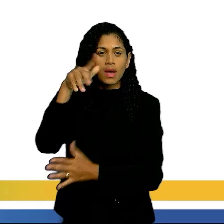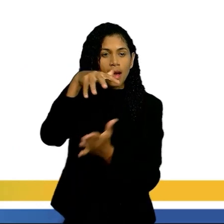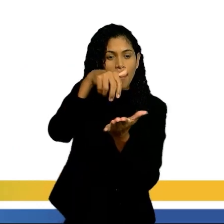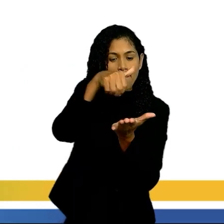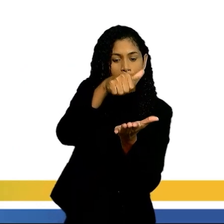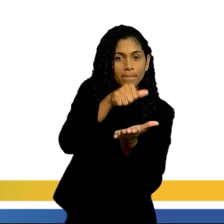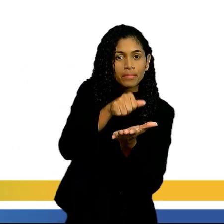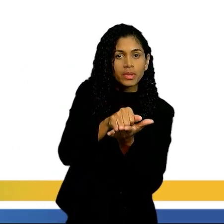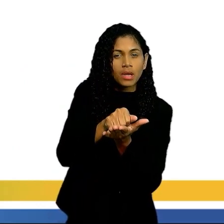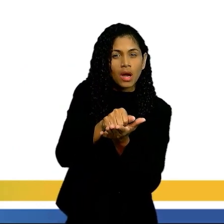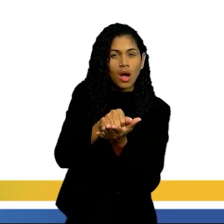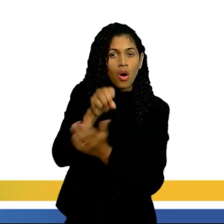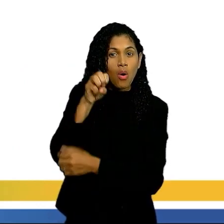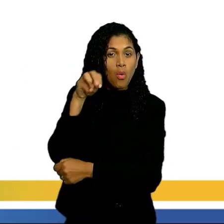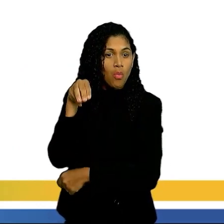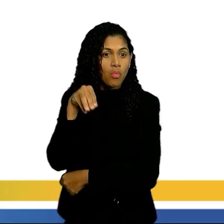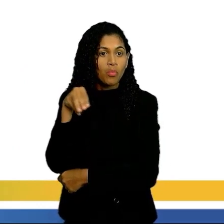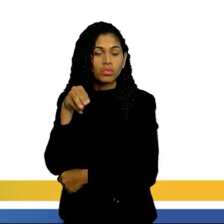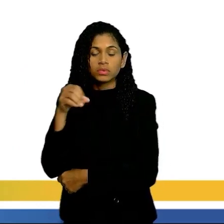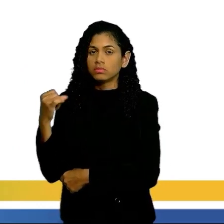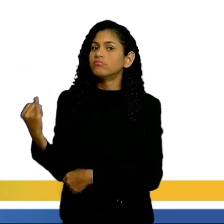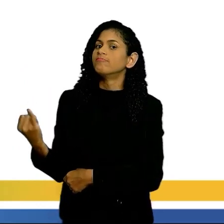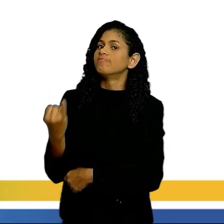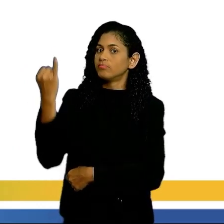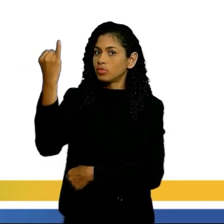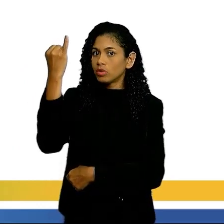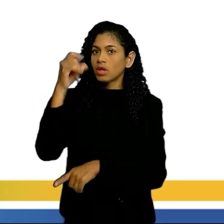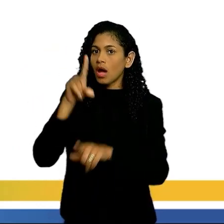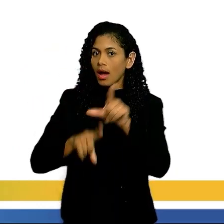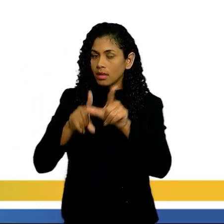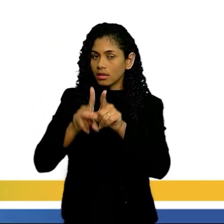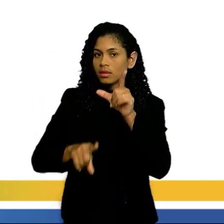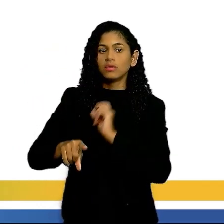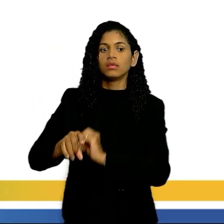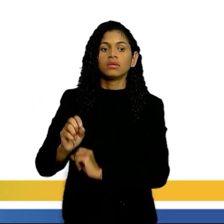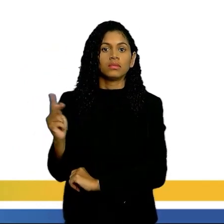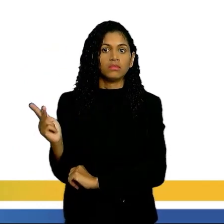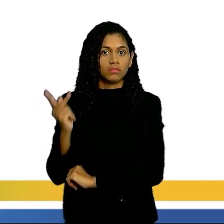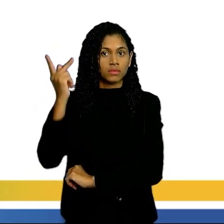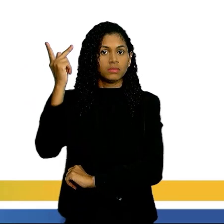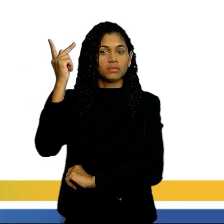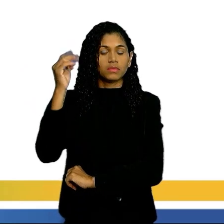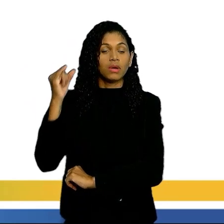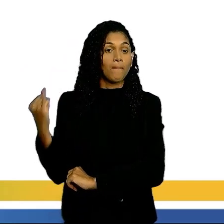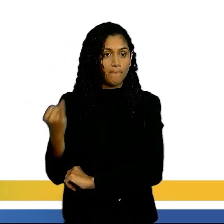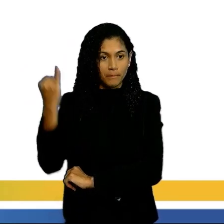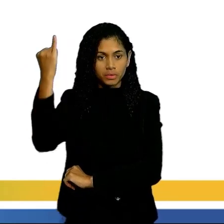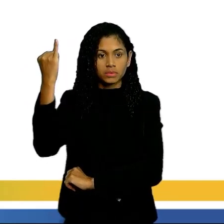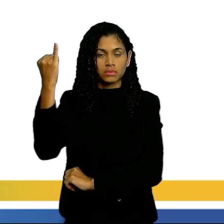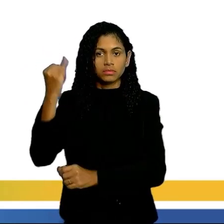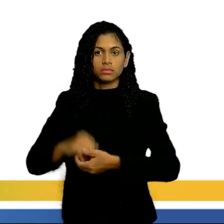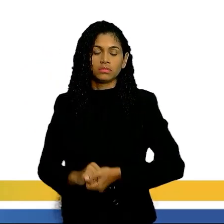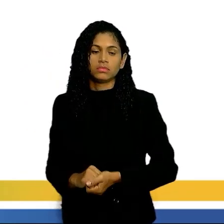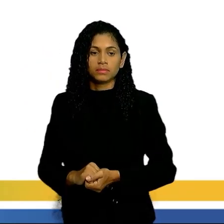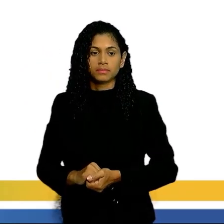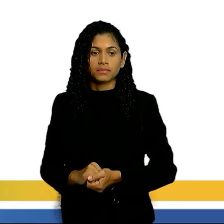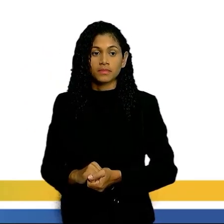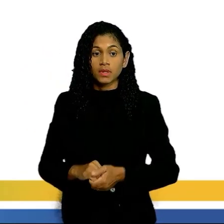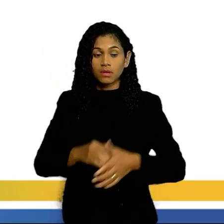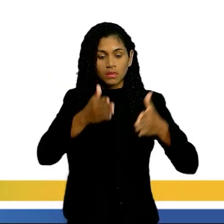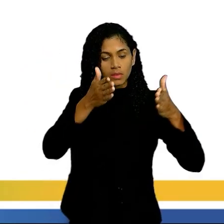da unidade é muito importante estar atento para isso aí, tudo bem? Então vejamos aí, a primeira